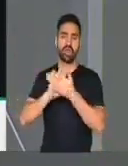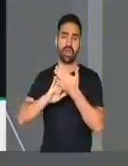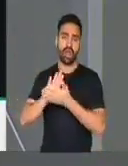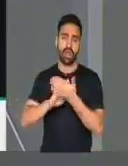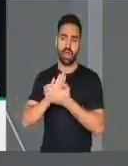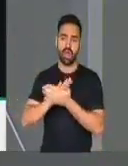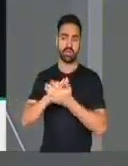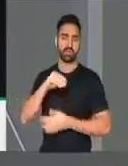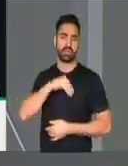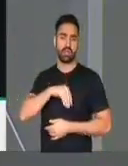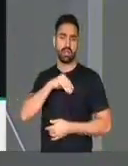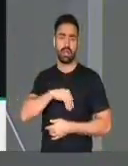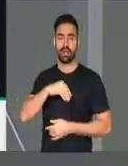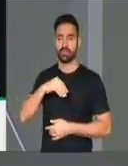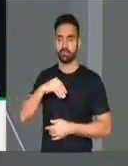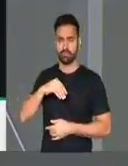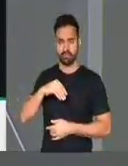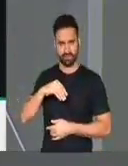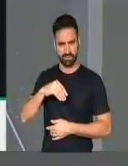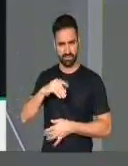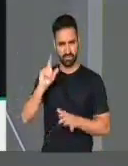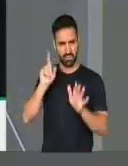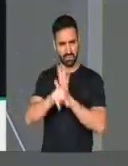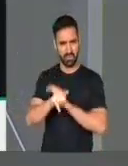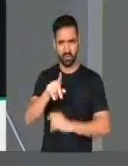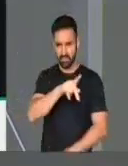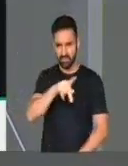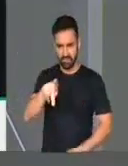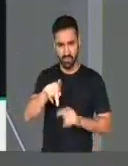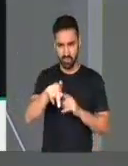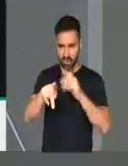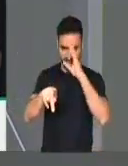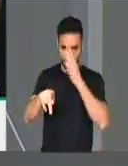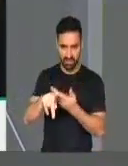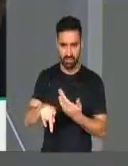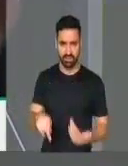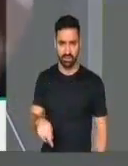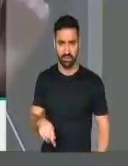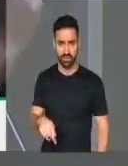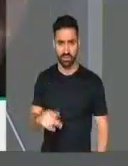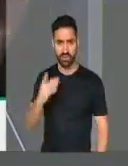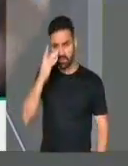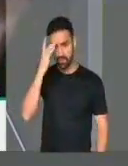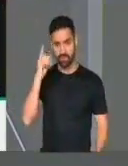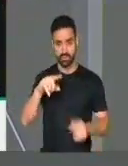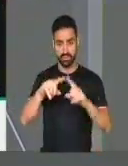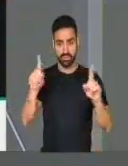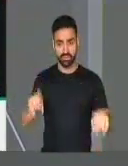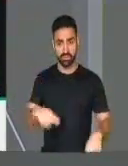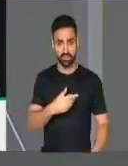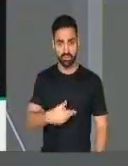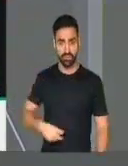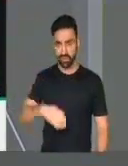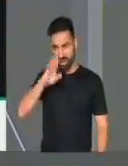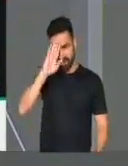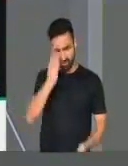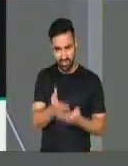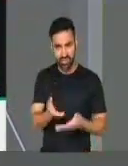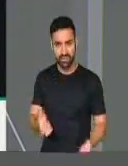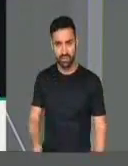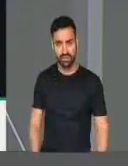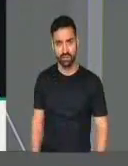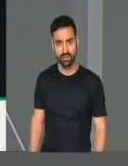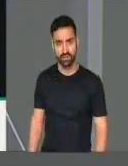trabalhadora. Será que os professores e professoras estão acreditando nisso? Será que os servidores públicos estão